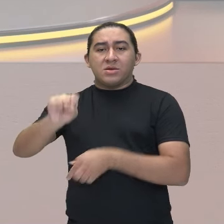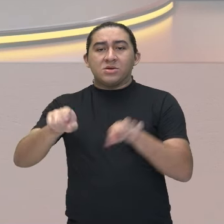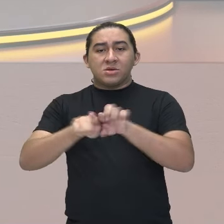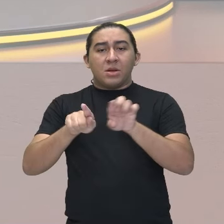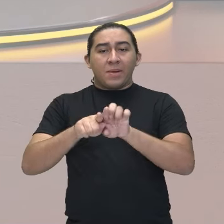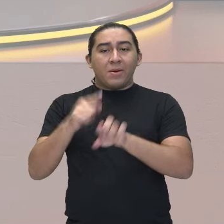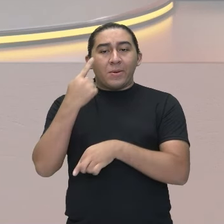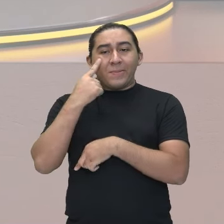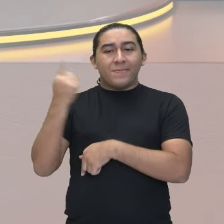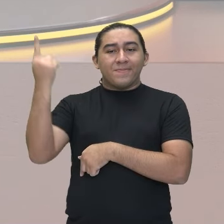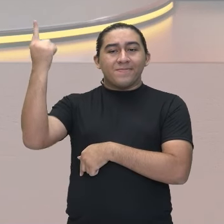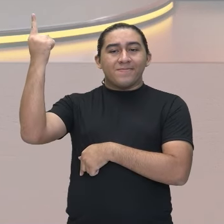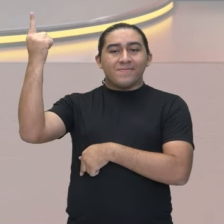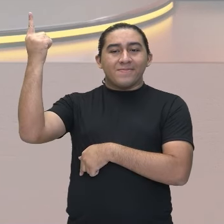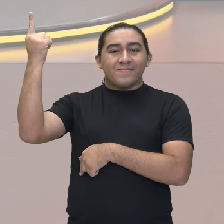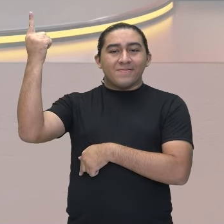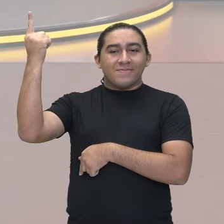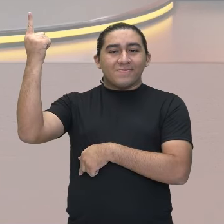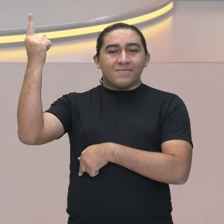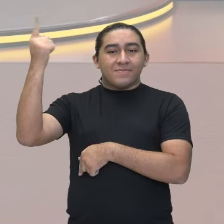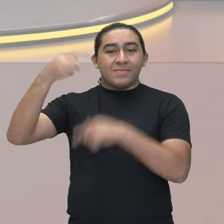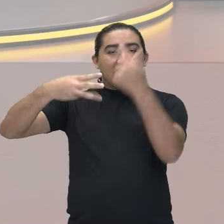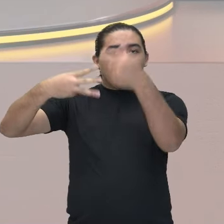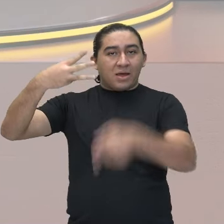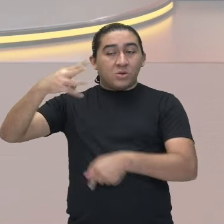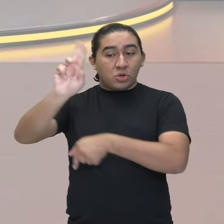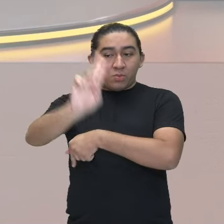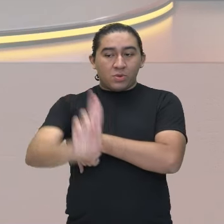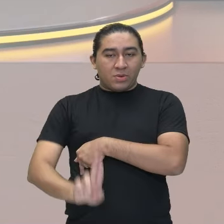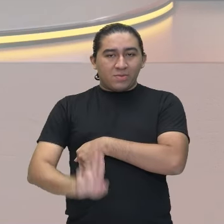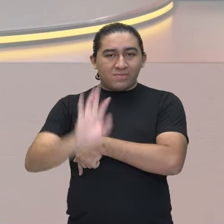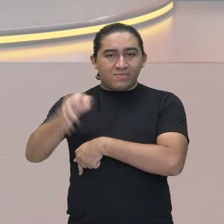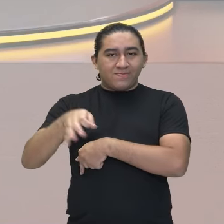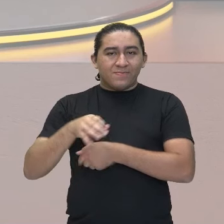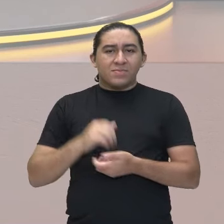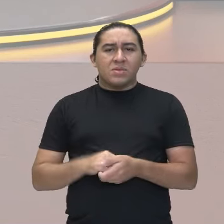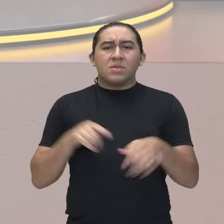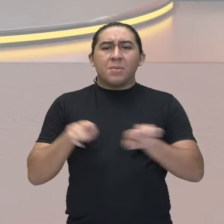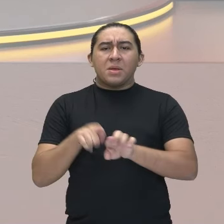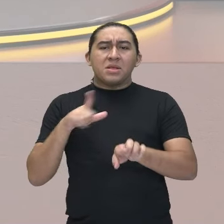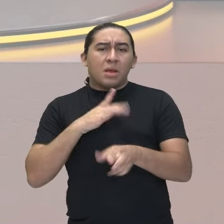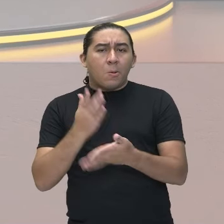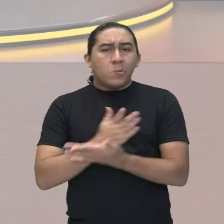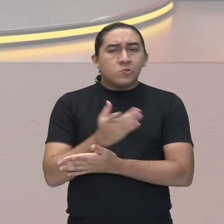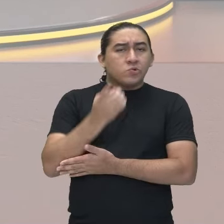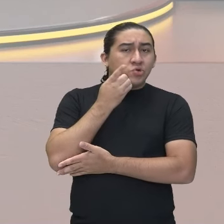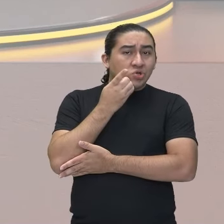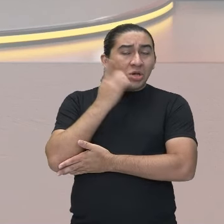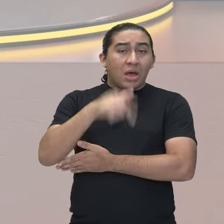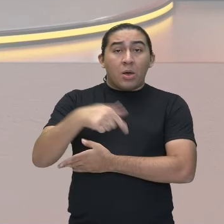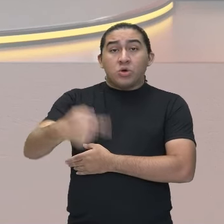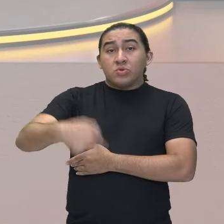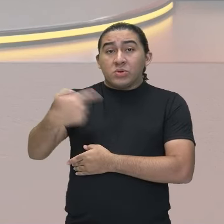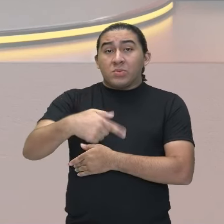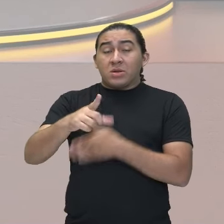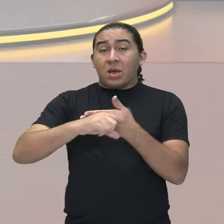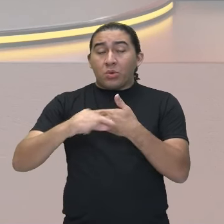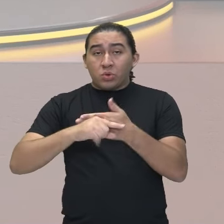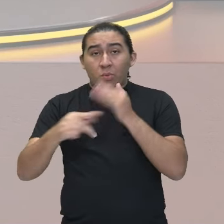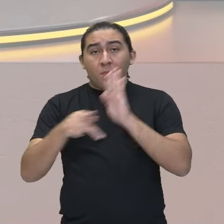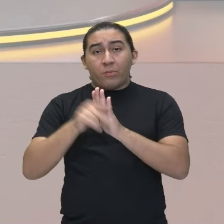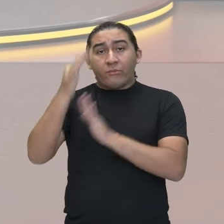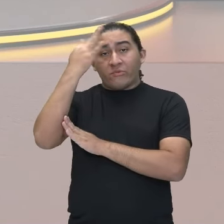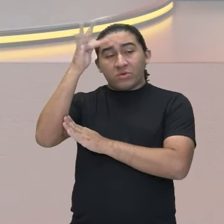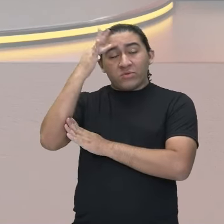Anaxímandro, Anaxímenes, estão vendo ali? Perfeito? Tem umas datas ali, são os primeiros filósofos. Tales de